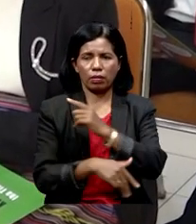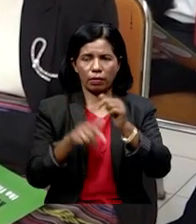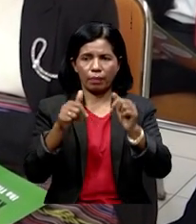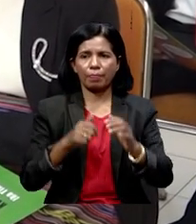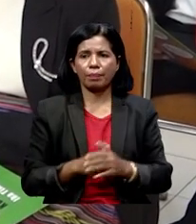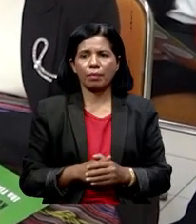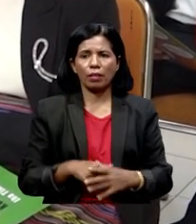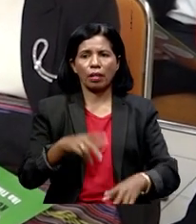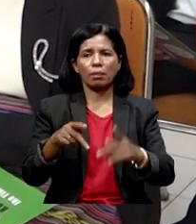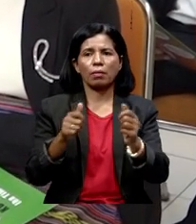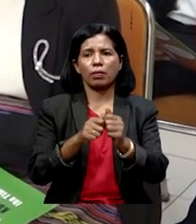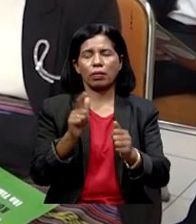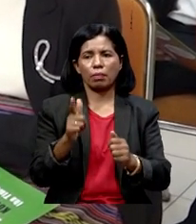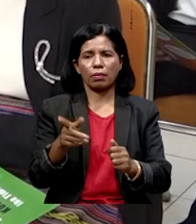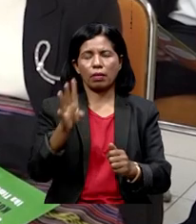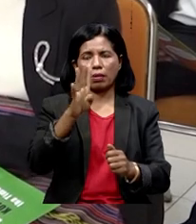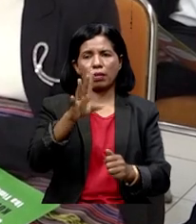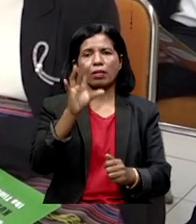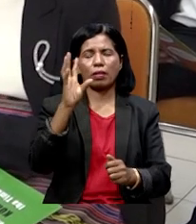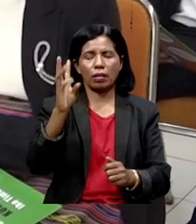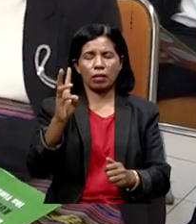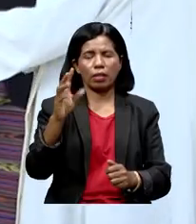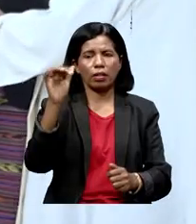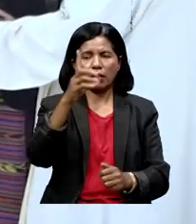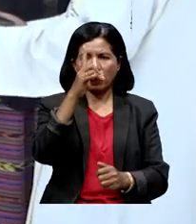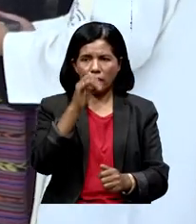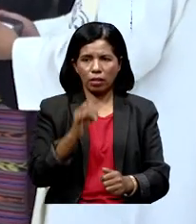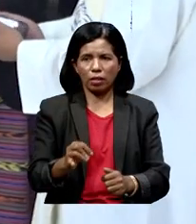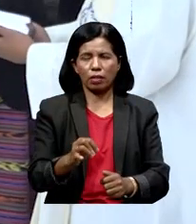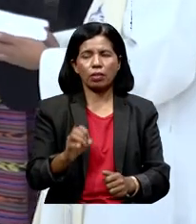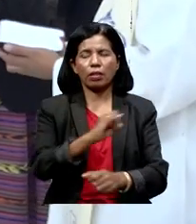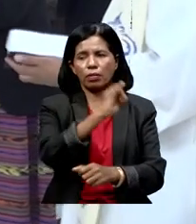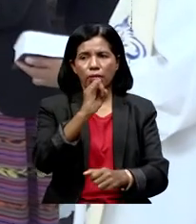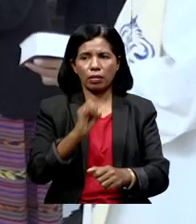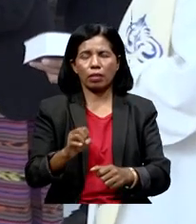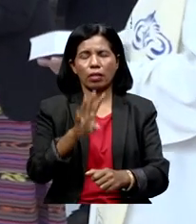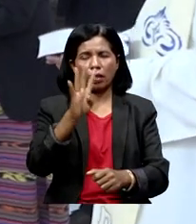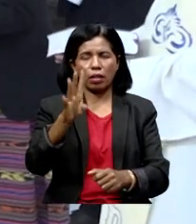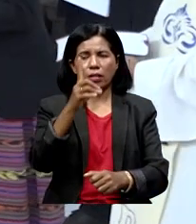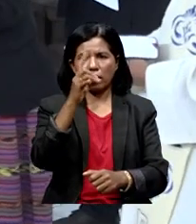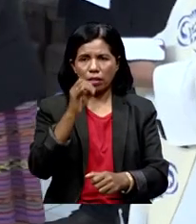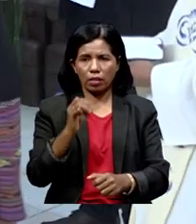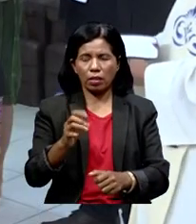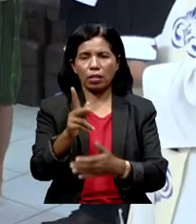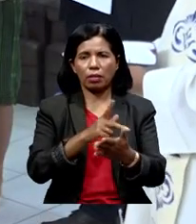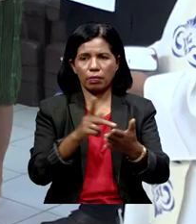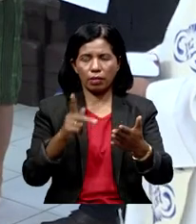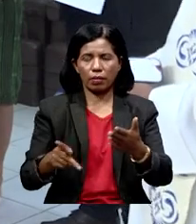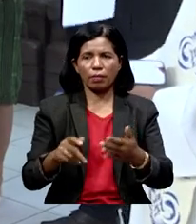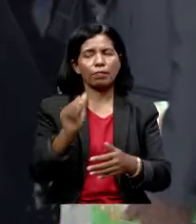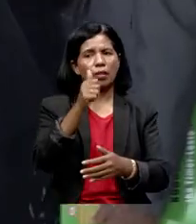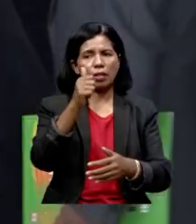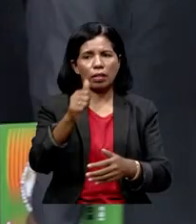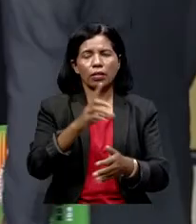empresário Nairo Nulo Reisinghat, Nainen destaca ia direção investigação, Hat ia direção criminal, Nain